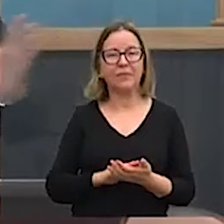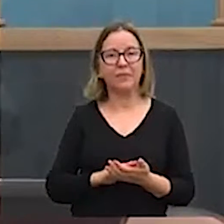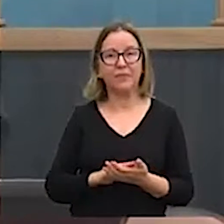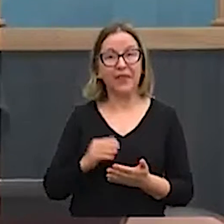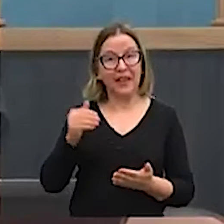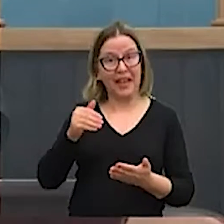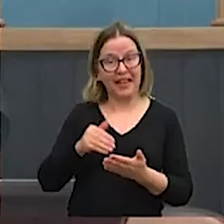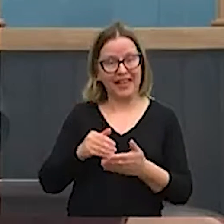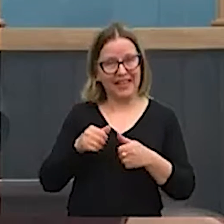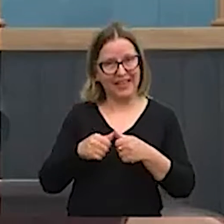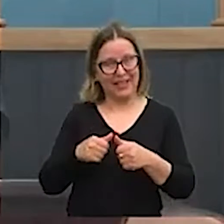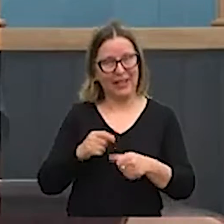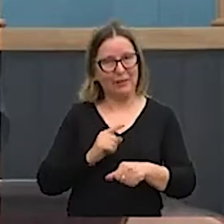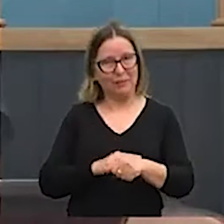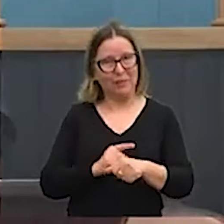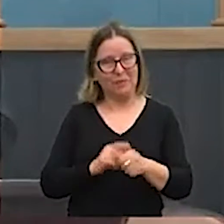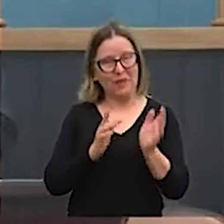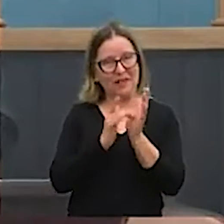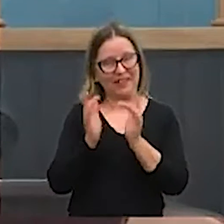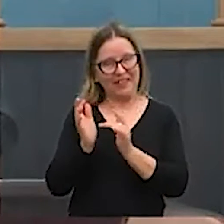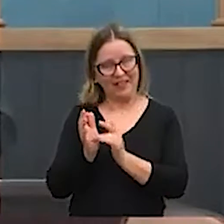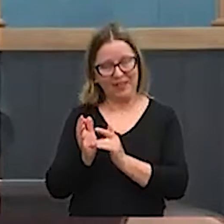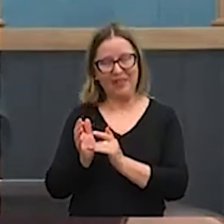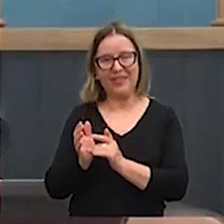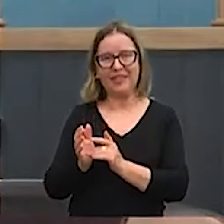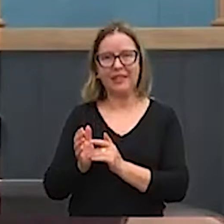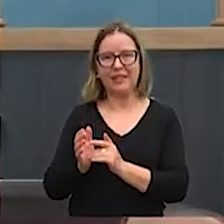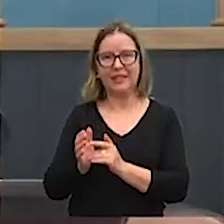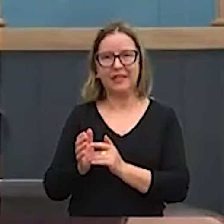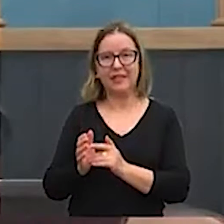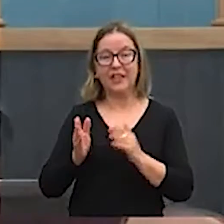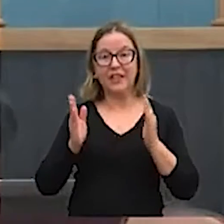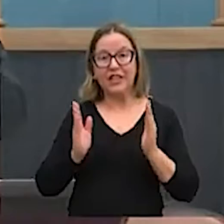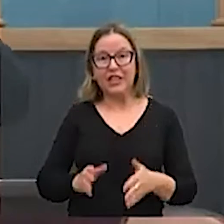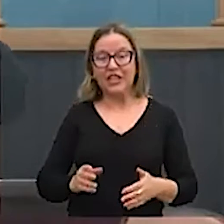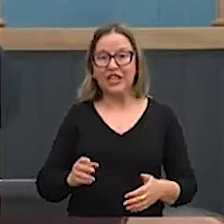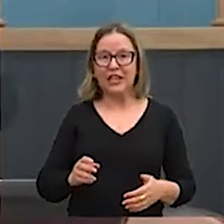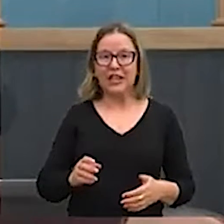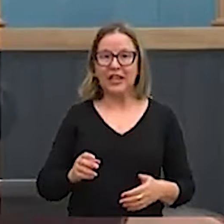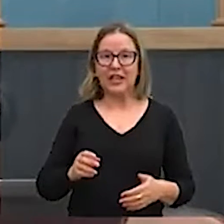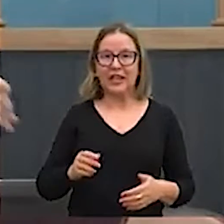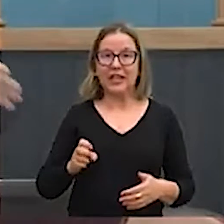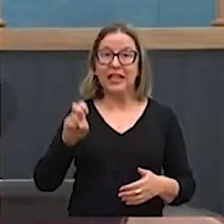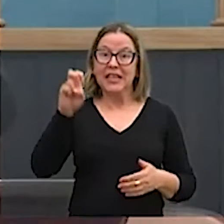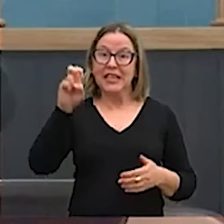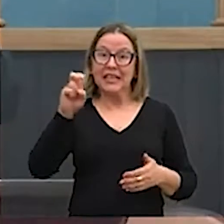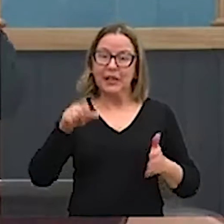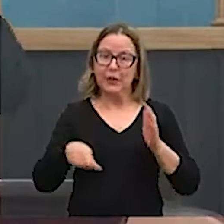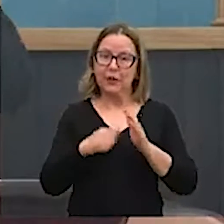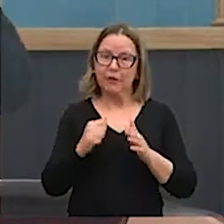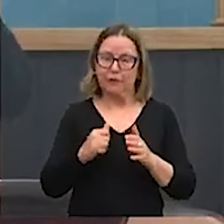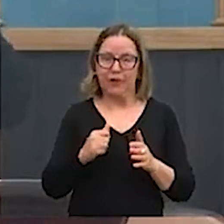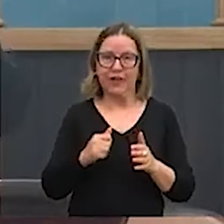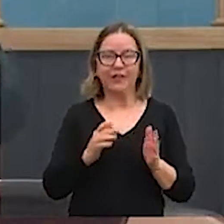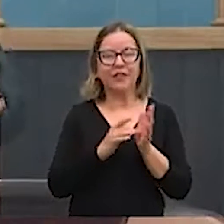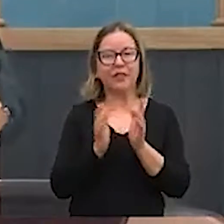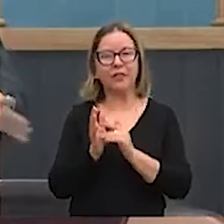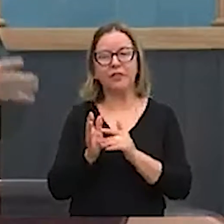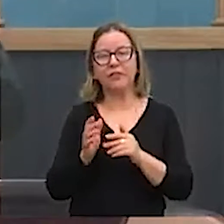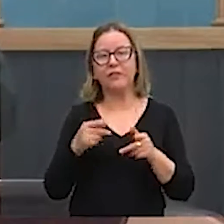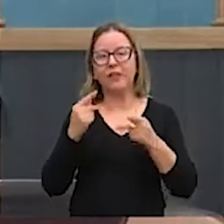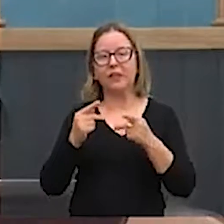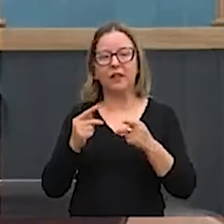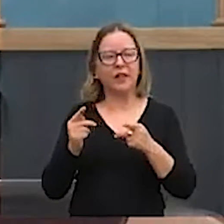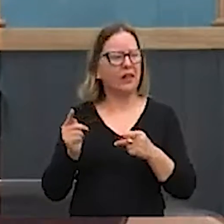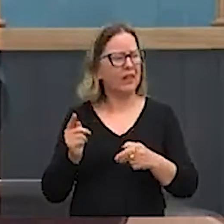este momento, Jesus, por 5 vezes, ele diz, ainda não chegou a minha hora, ainda não chegou o